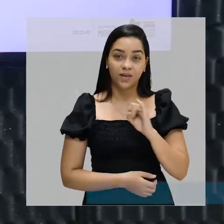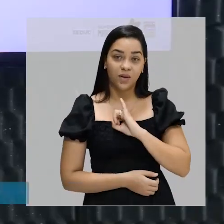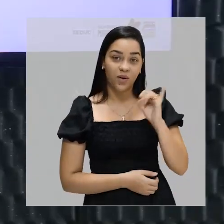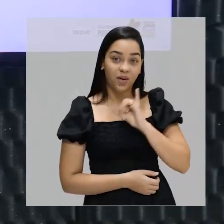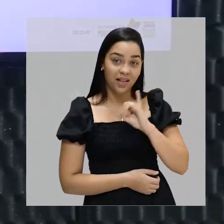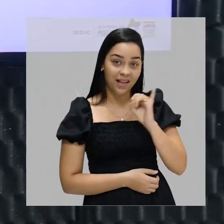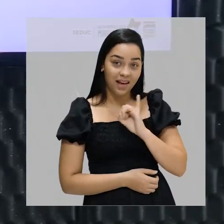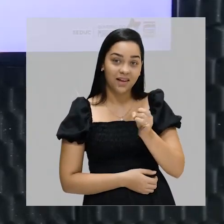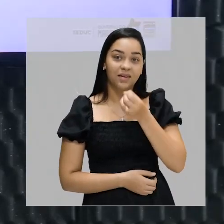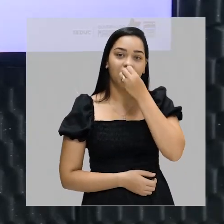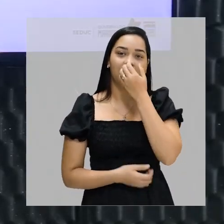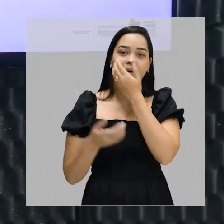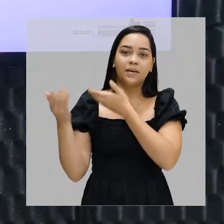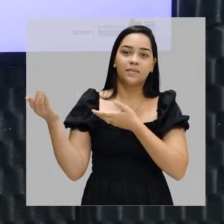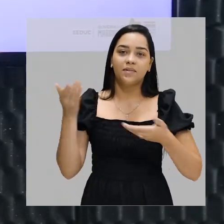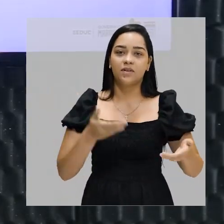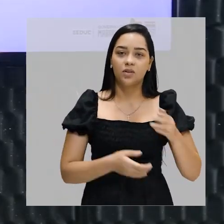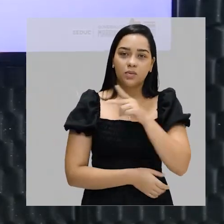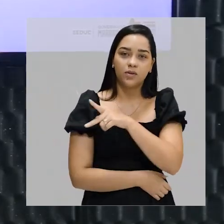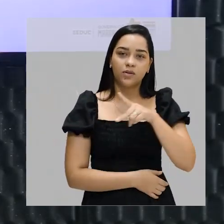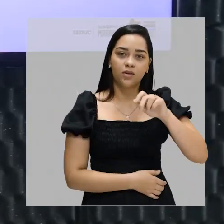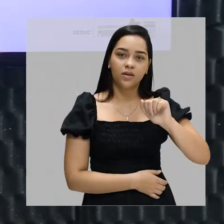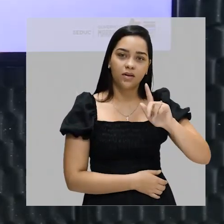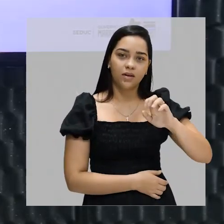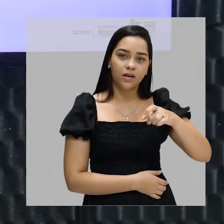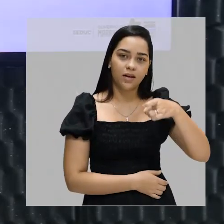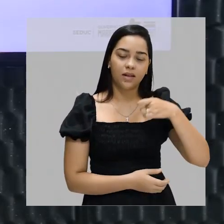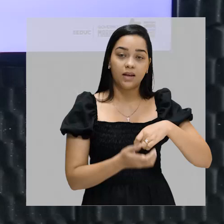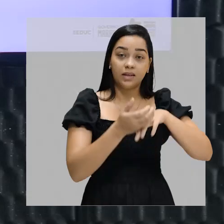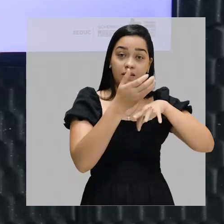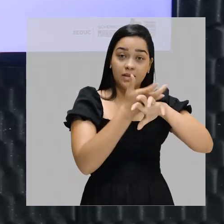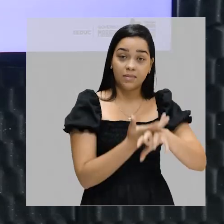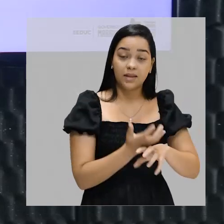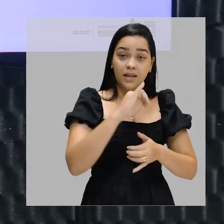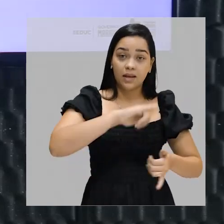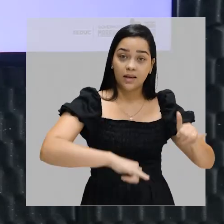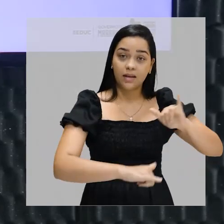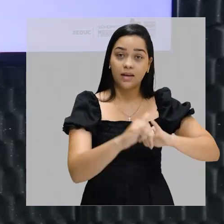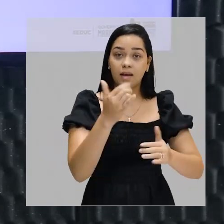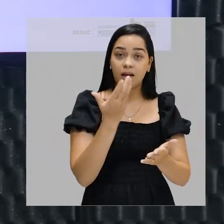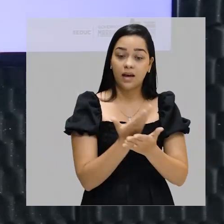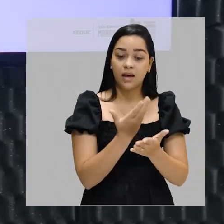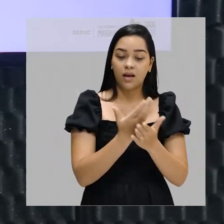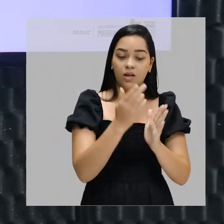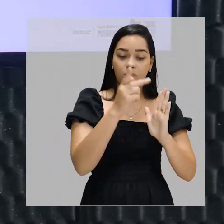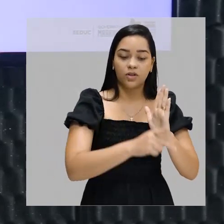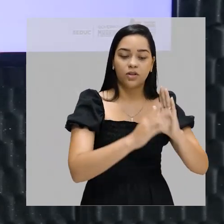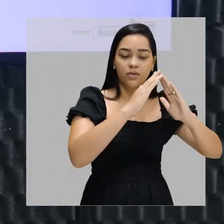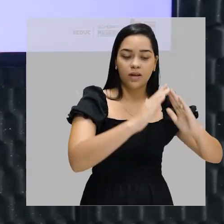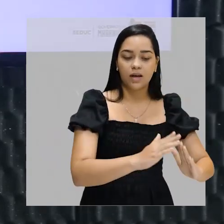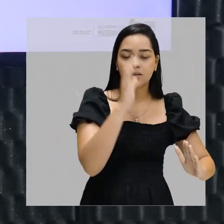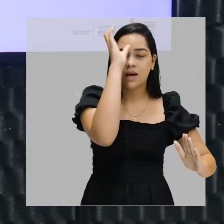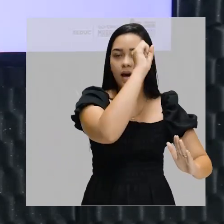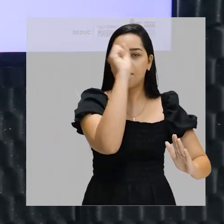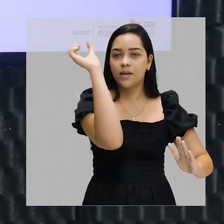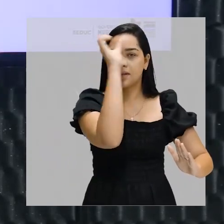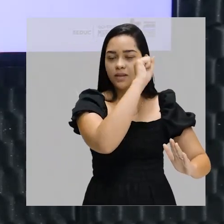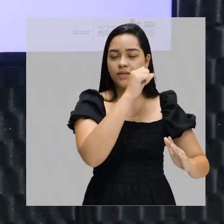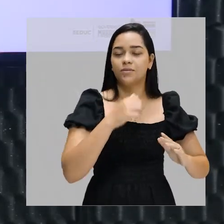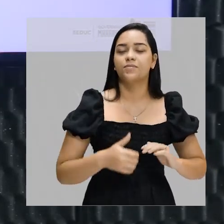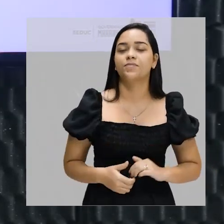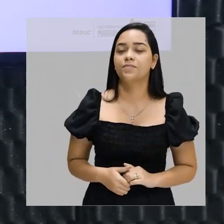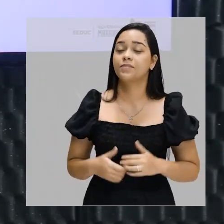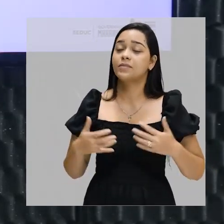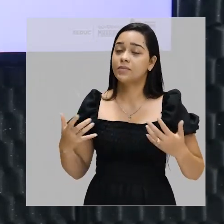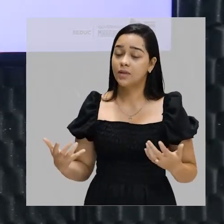Olá, turma! Sejam todos bem-vindos. Professor Alex Ferreira, disciplina Química, mais um módulo do nosso projeto Fique em Casa Aprendendo.